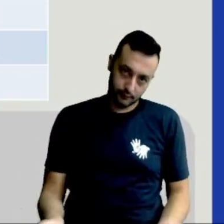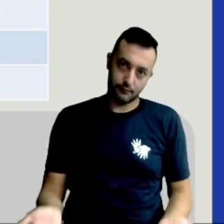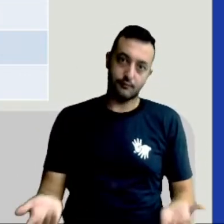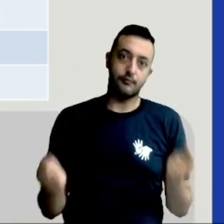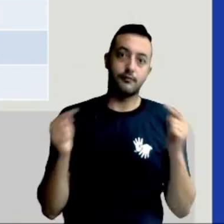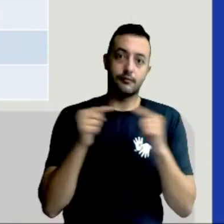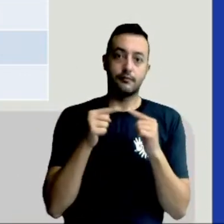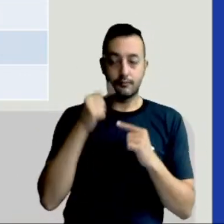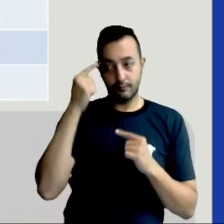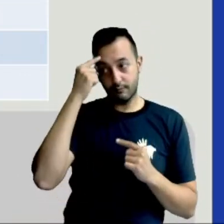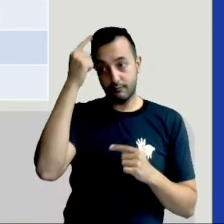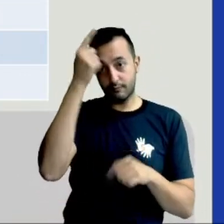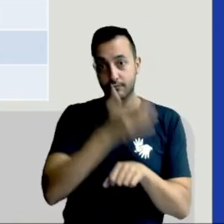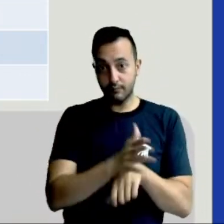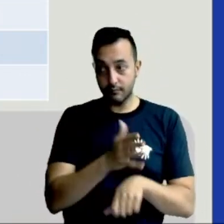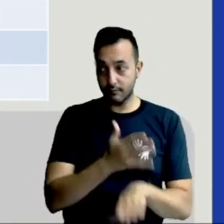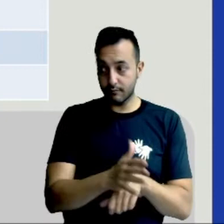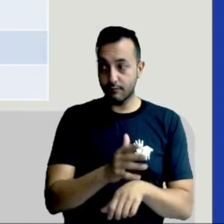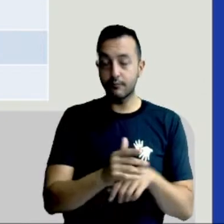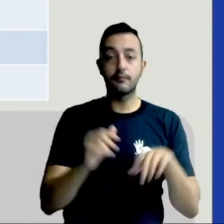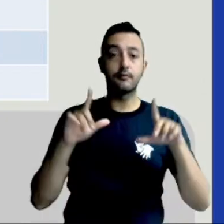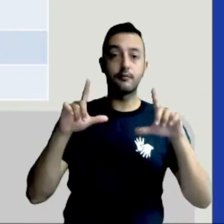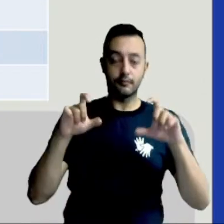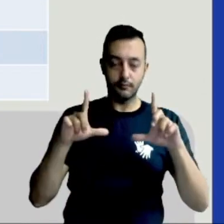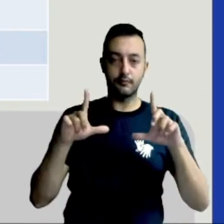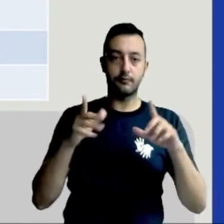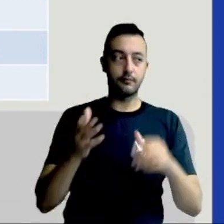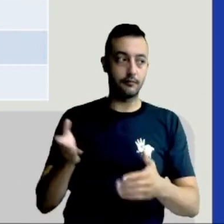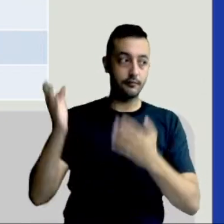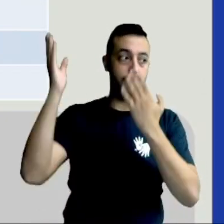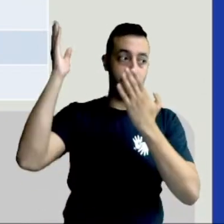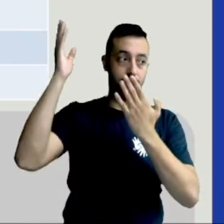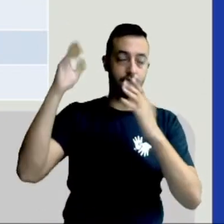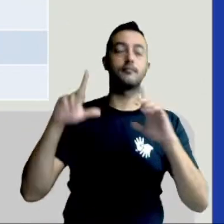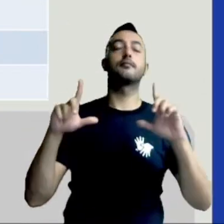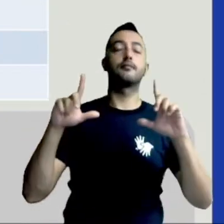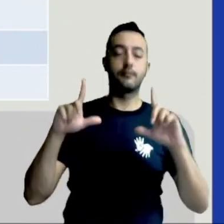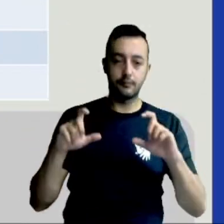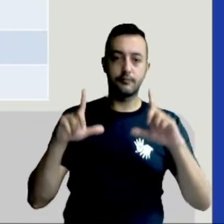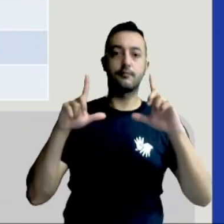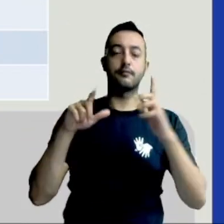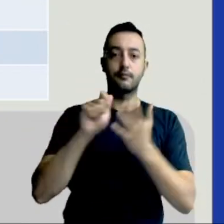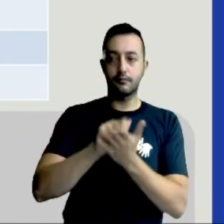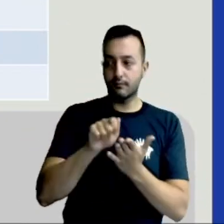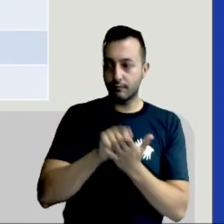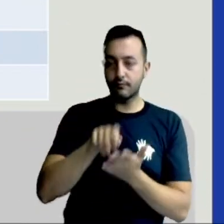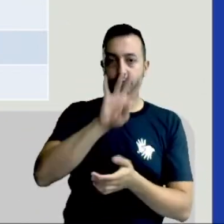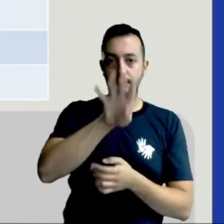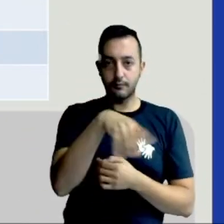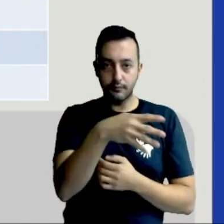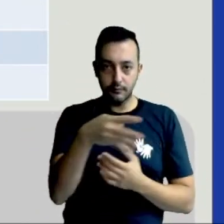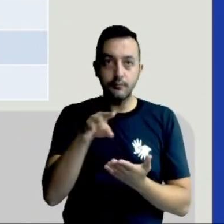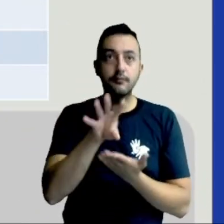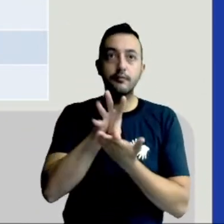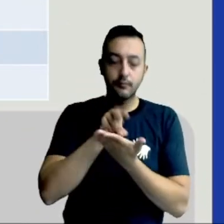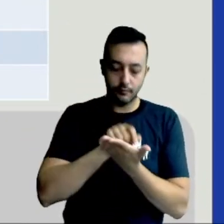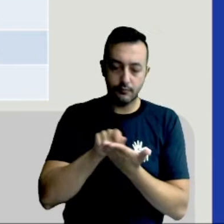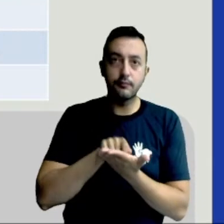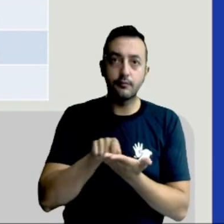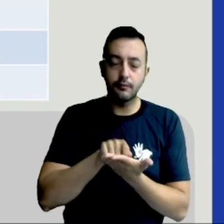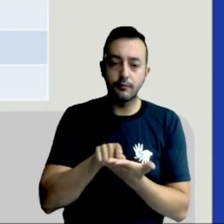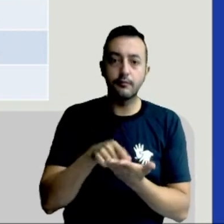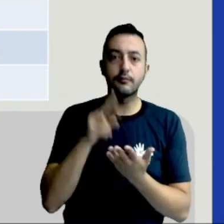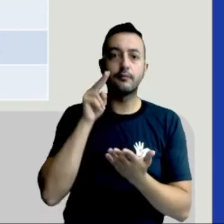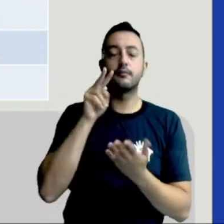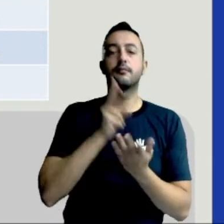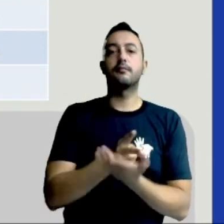fazer vocês lembrarem. Dê um print nessa tela, copia esse quadrinho e vai olhando sempre, tá?